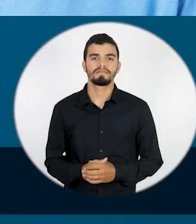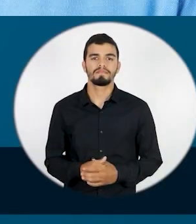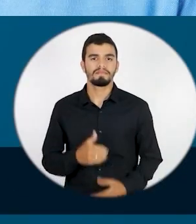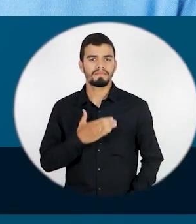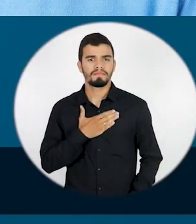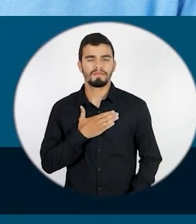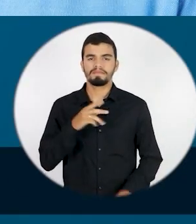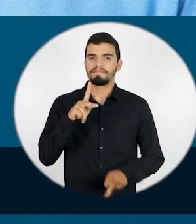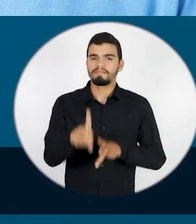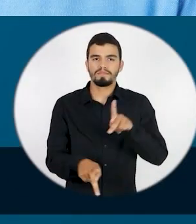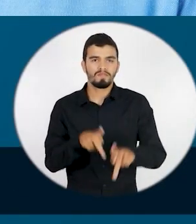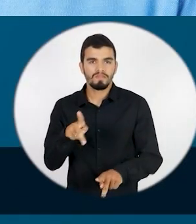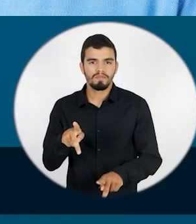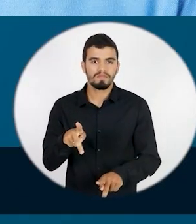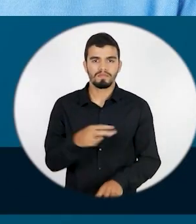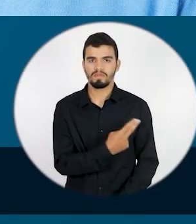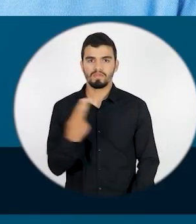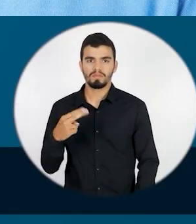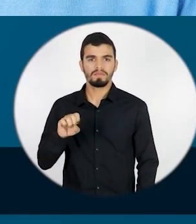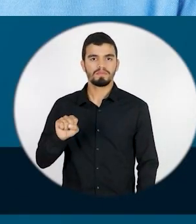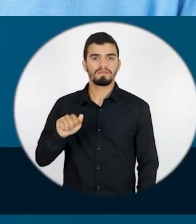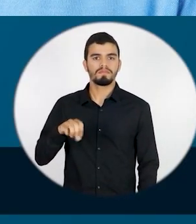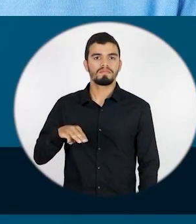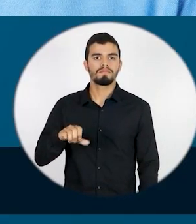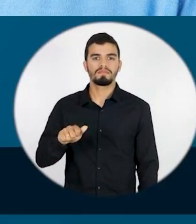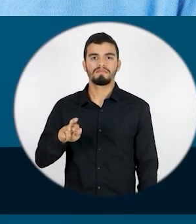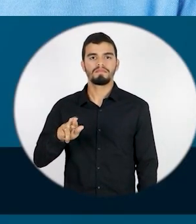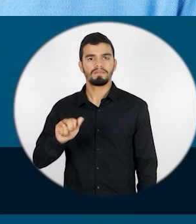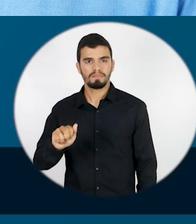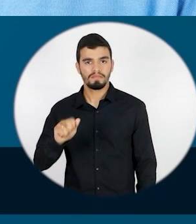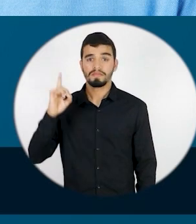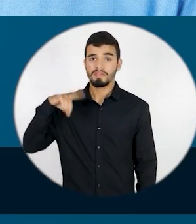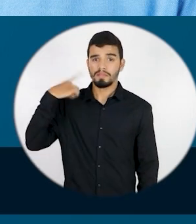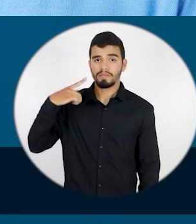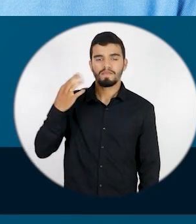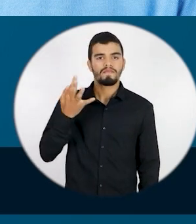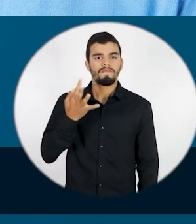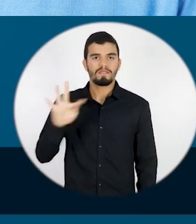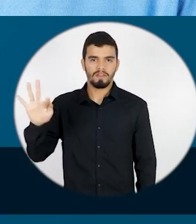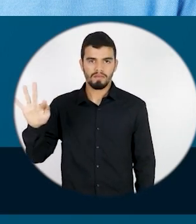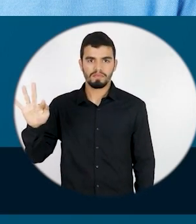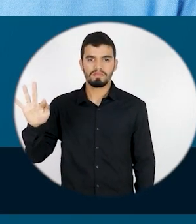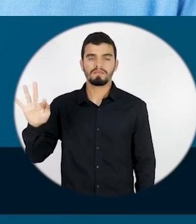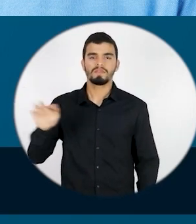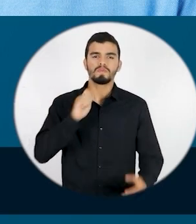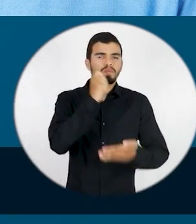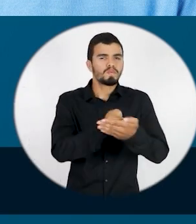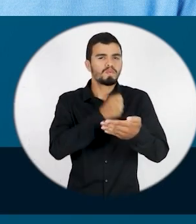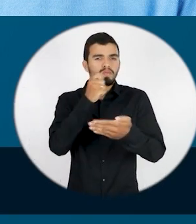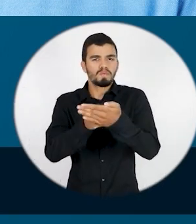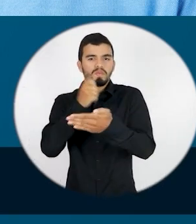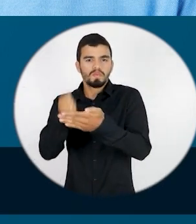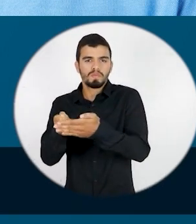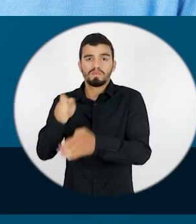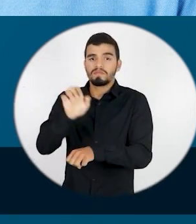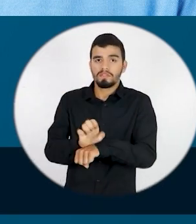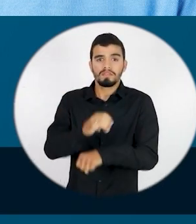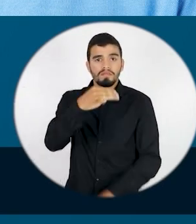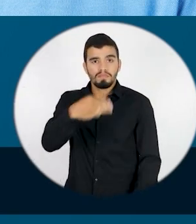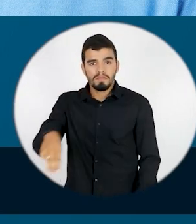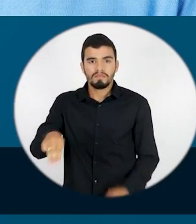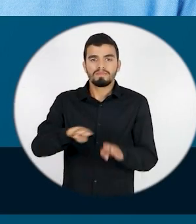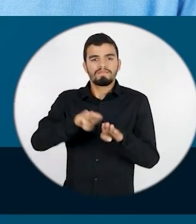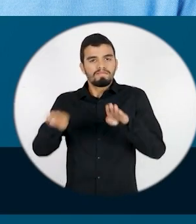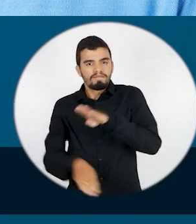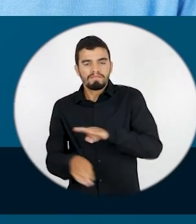23-13. Minha gente, meu nome é Samara Benício, candidata a deputada federal. Luto por um Maranhão com